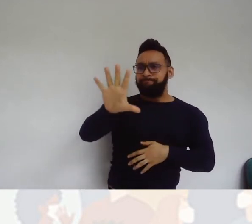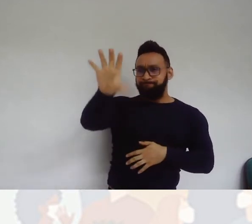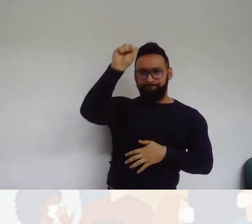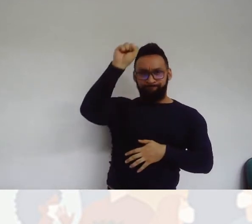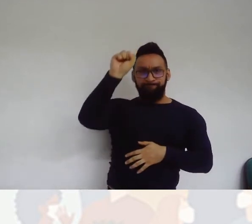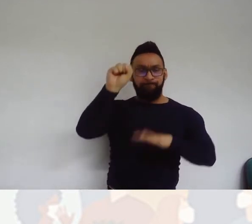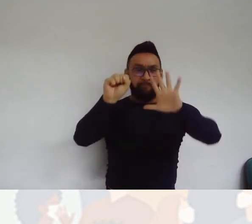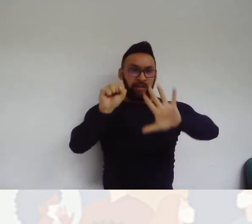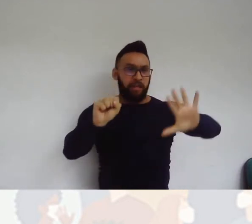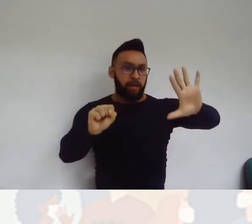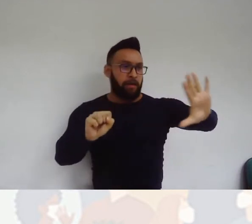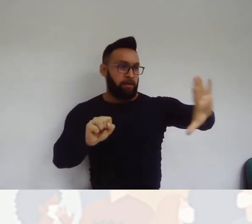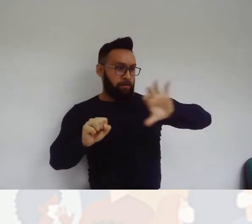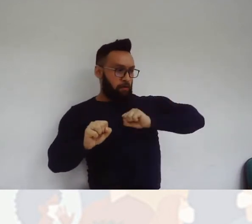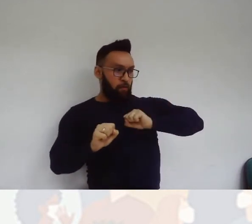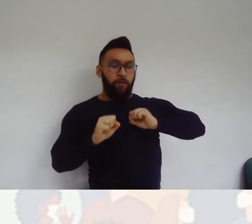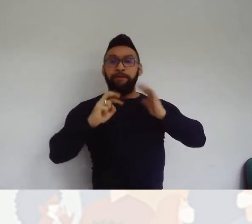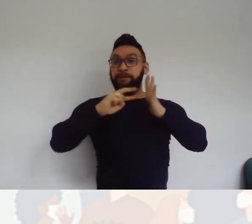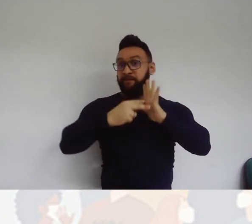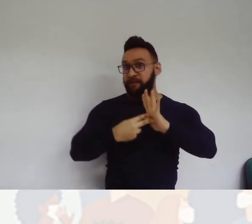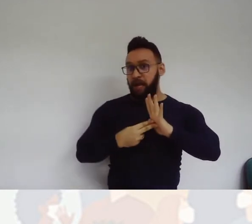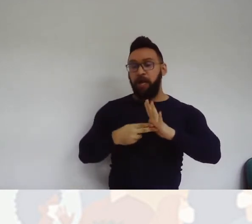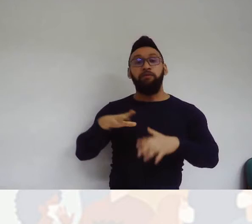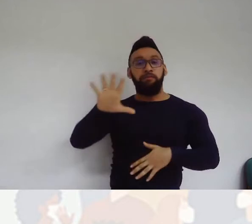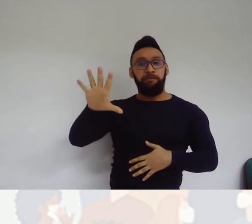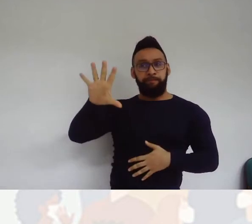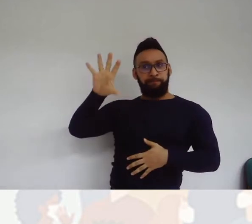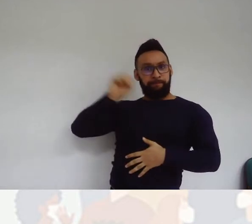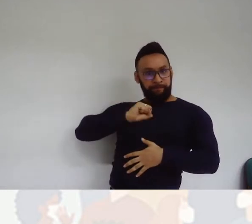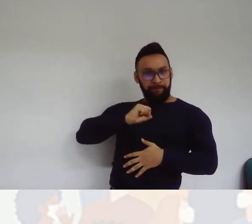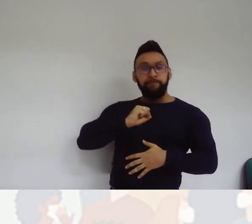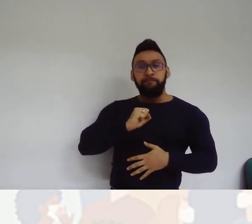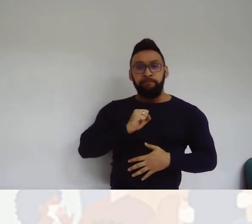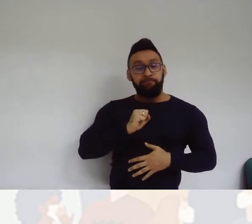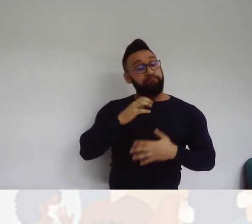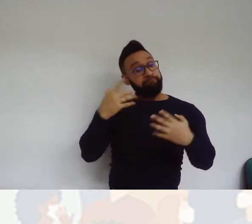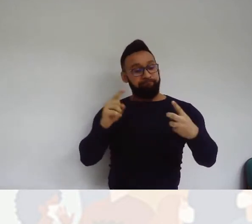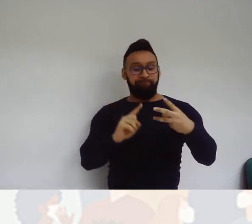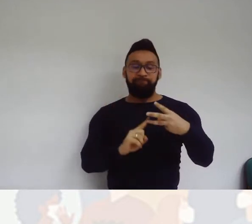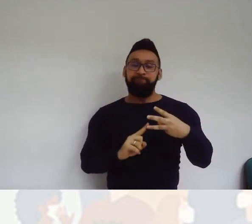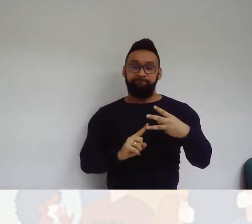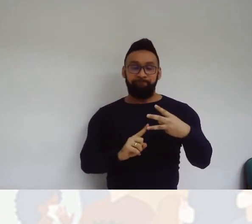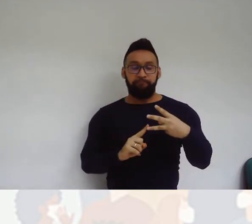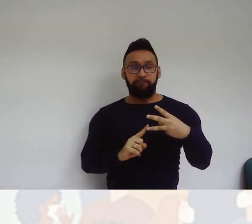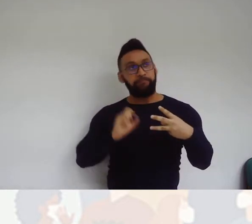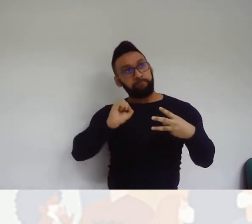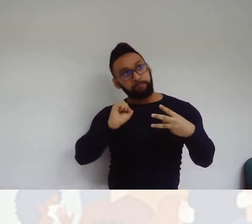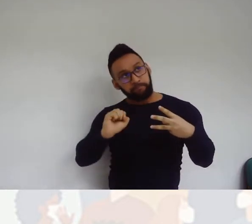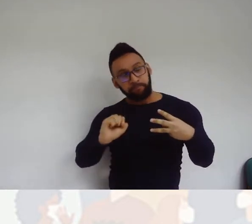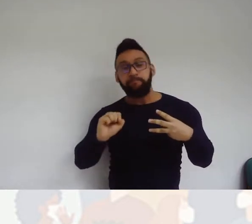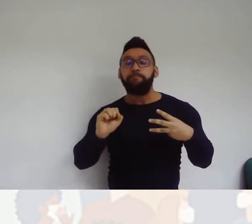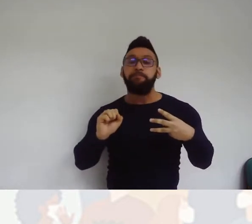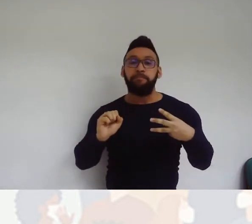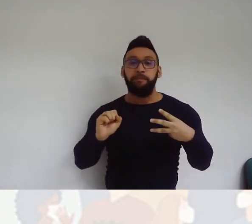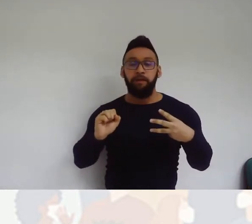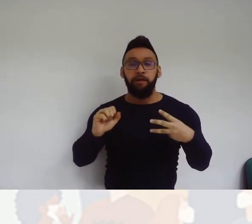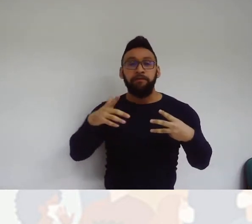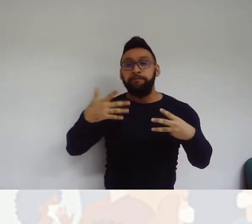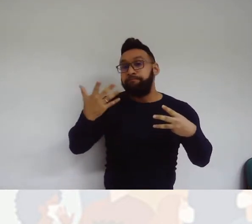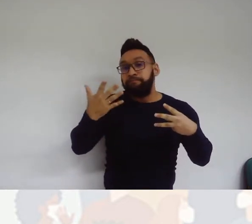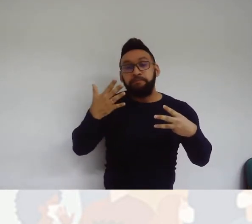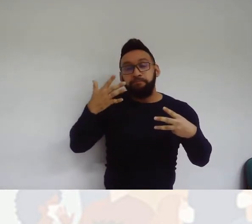para você, e como você projeta sentido sobre aquilo, ou através de estabelecimento de